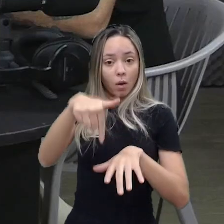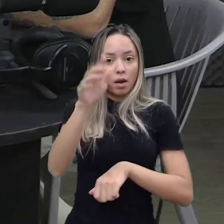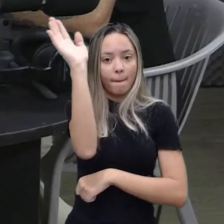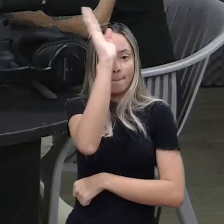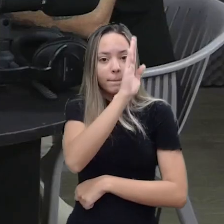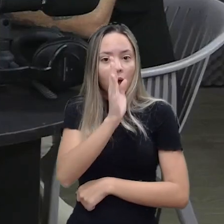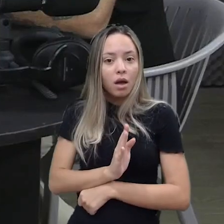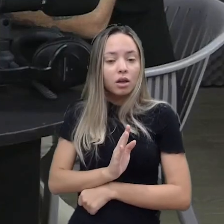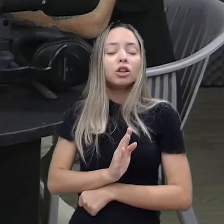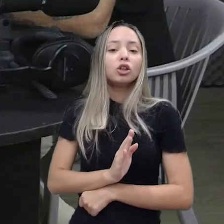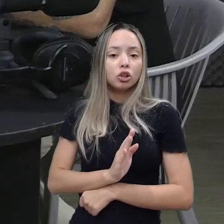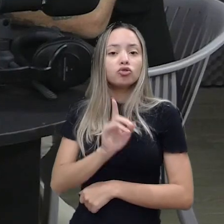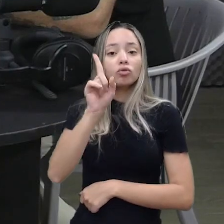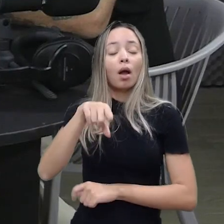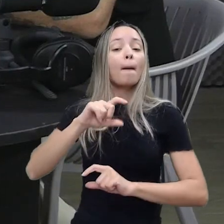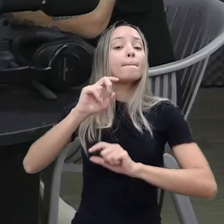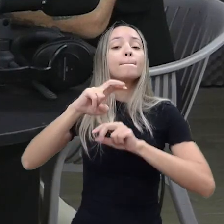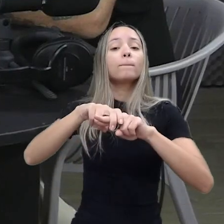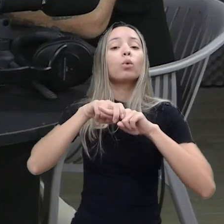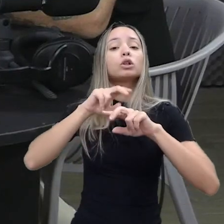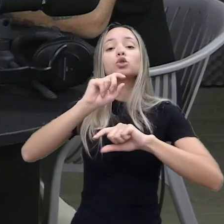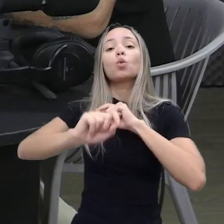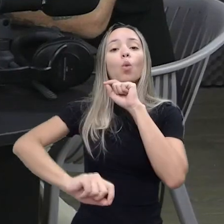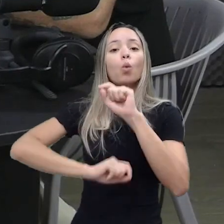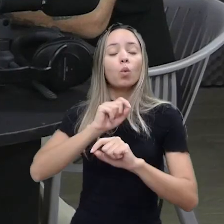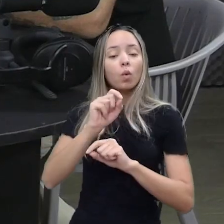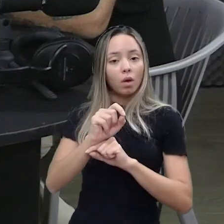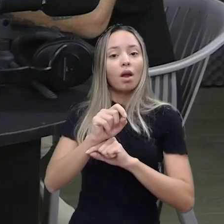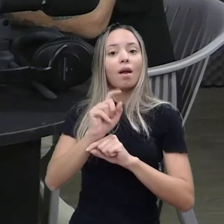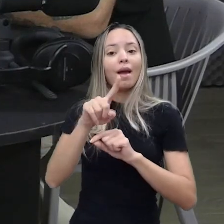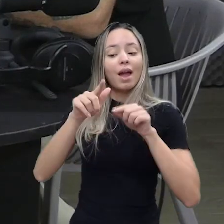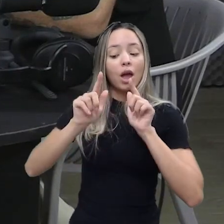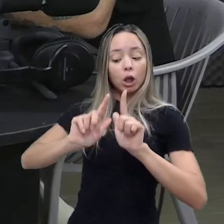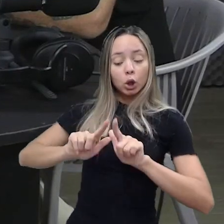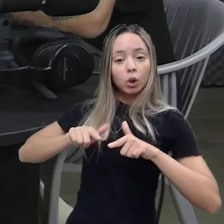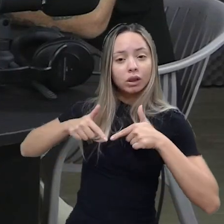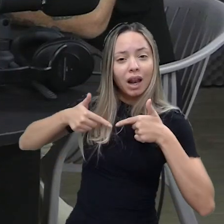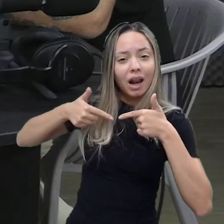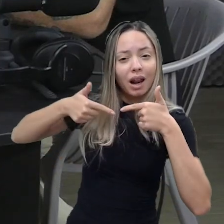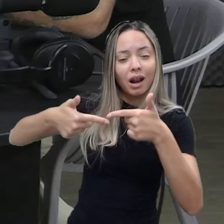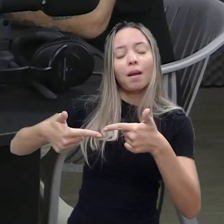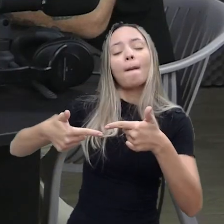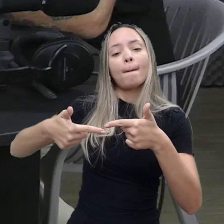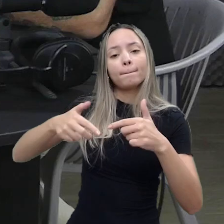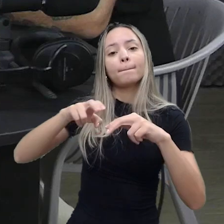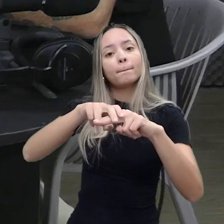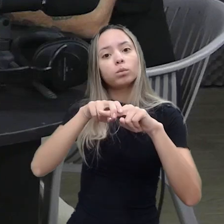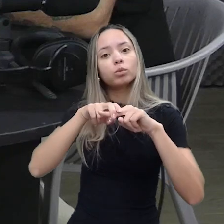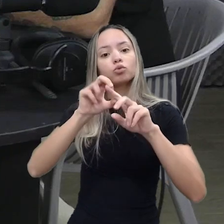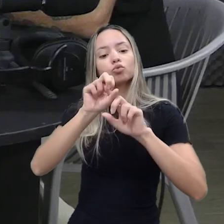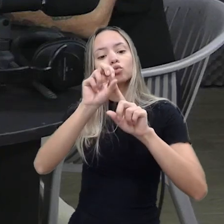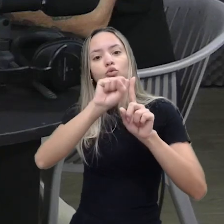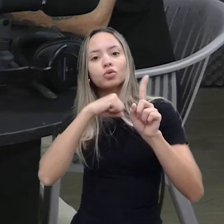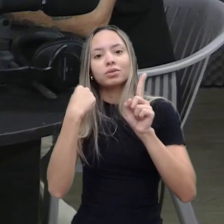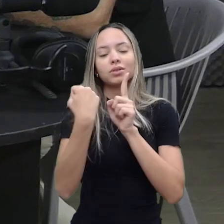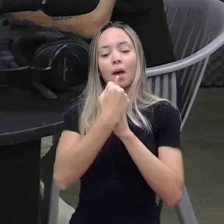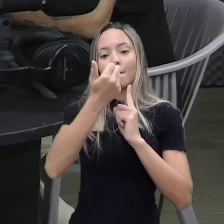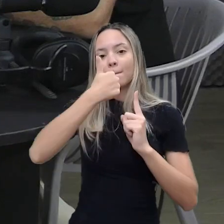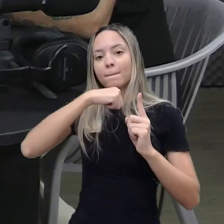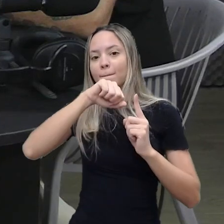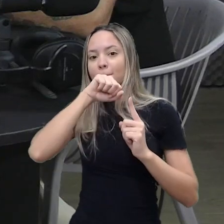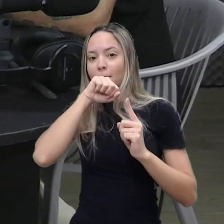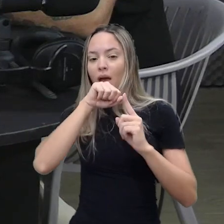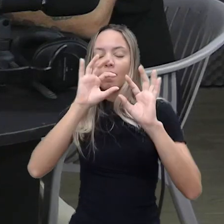são oriundas da luta dessas pessoas, né, da luta desse segmento social, mas também, né, de